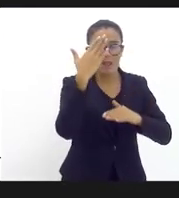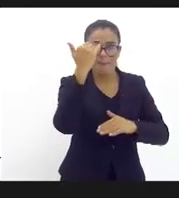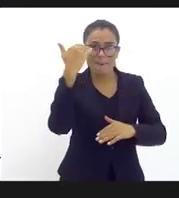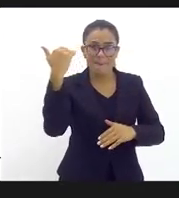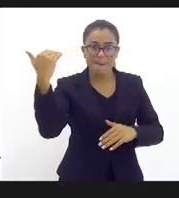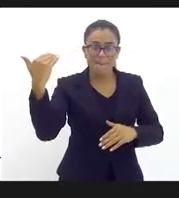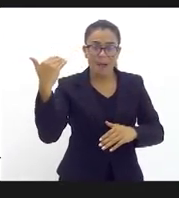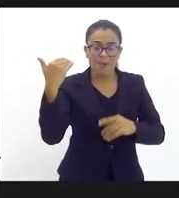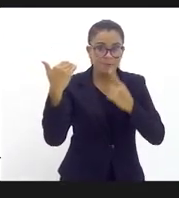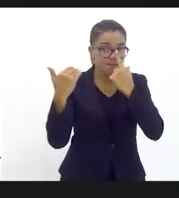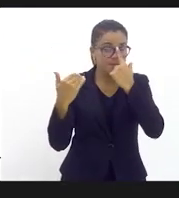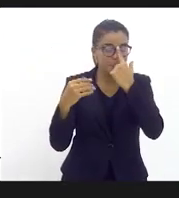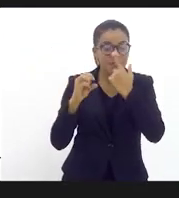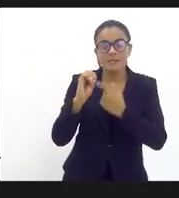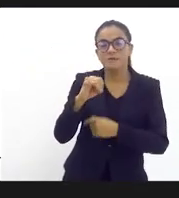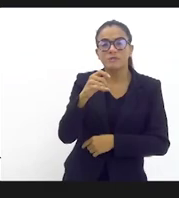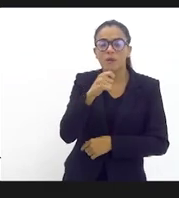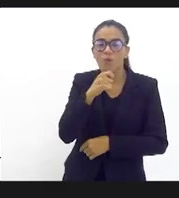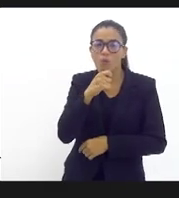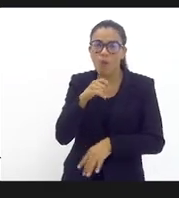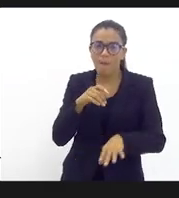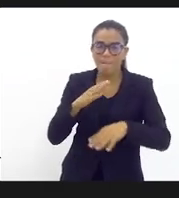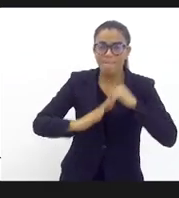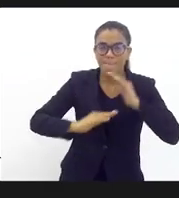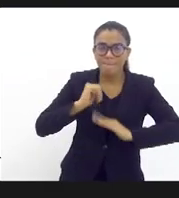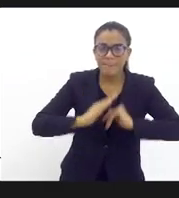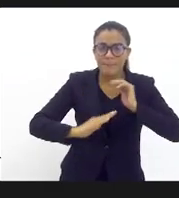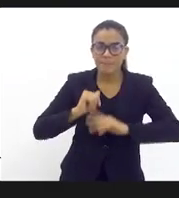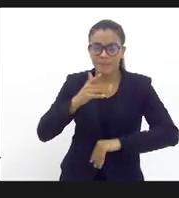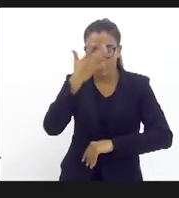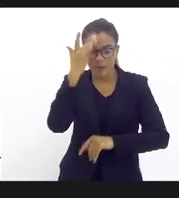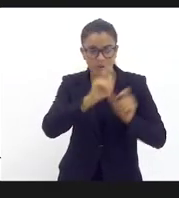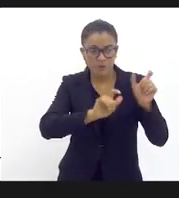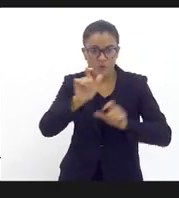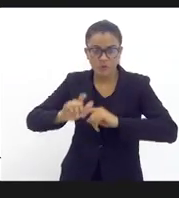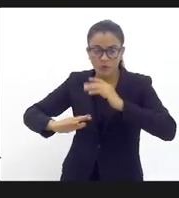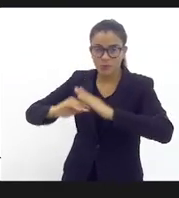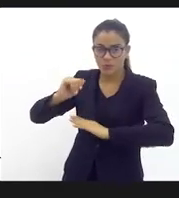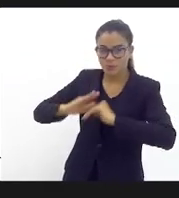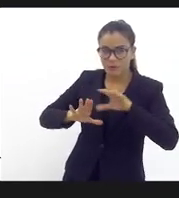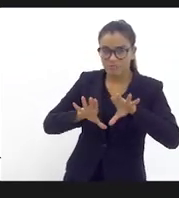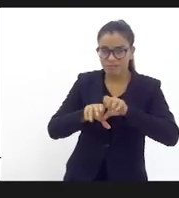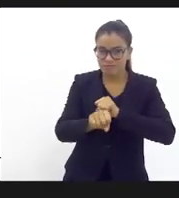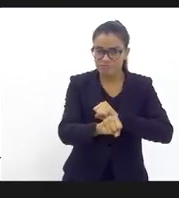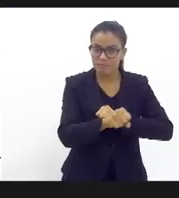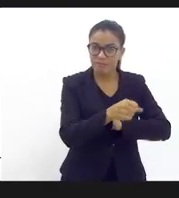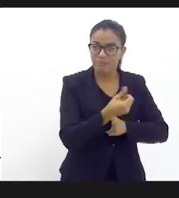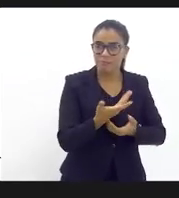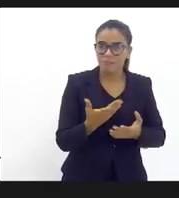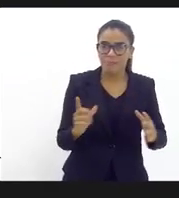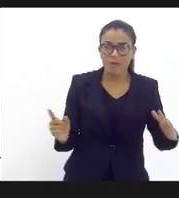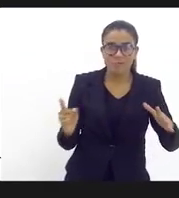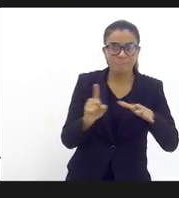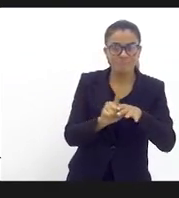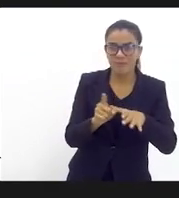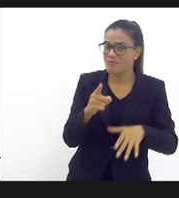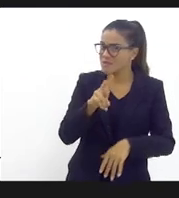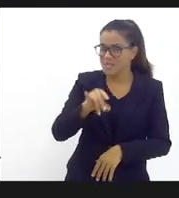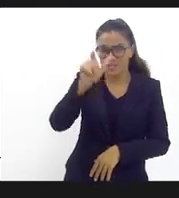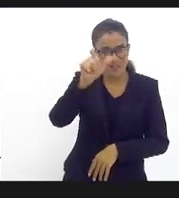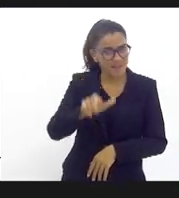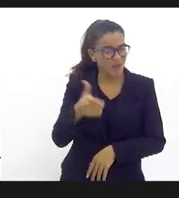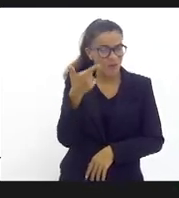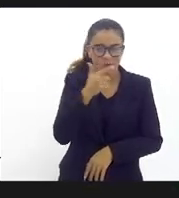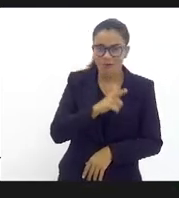gigante. Porque se você não preparar os profissionais que estão naquele local e a empresa, em suma, para receber aquele corpo, você não